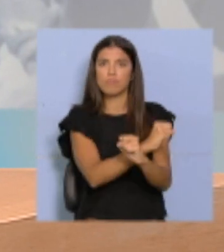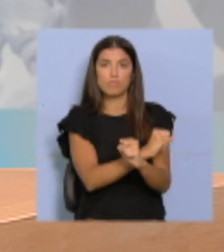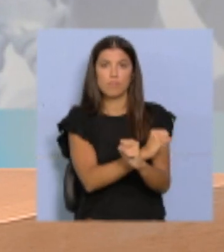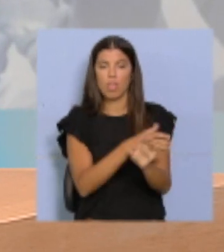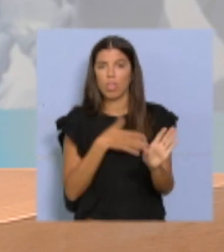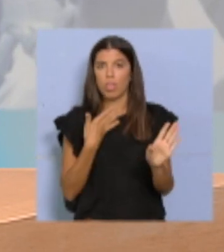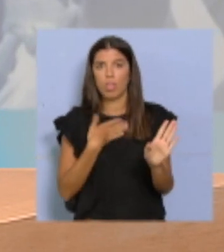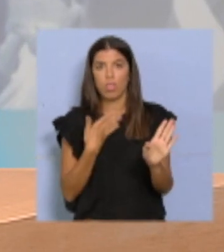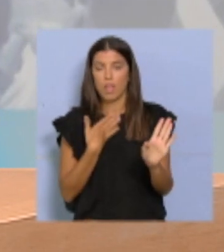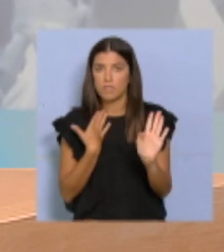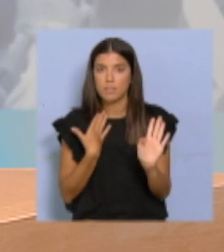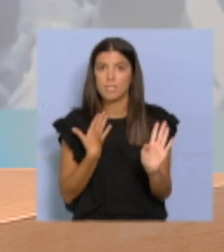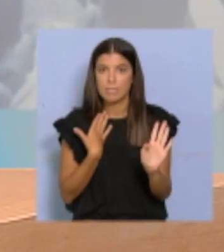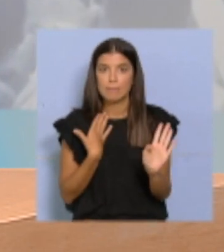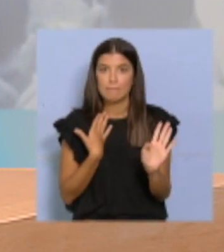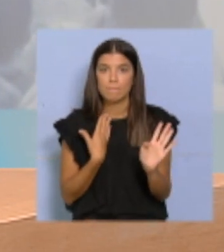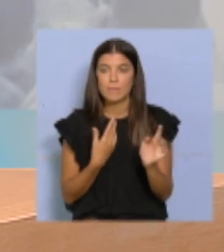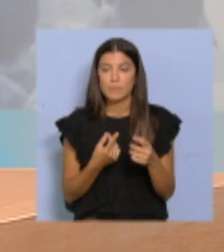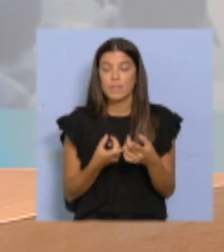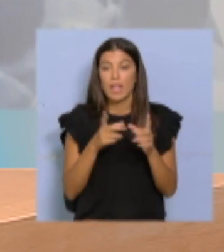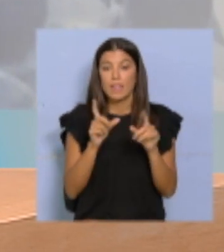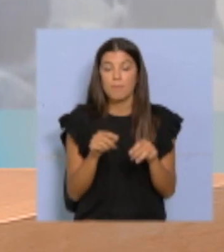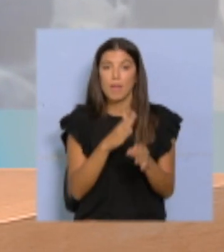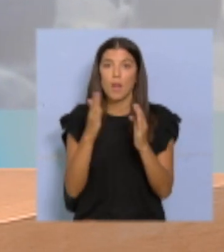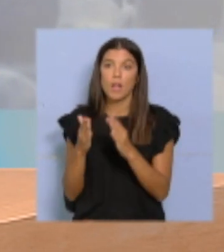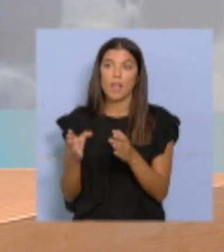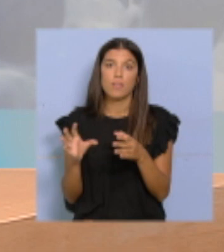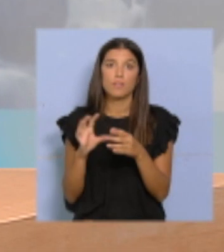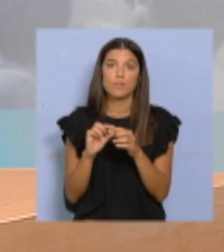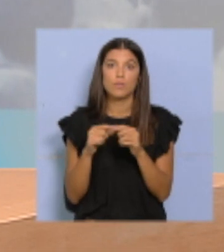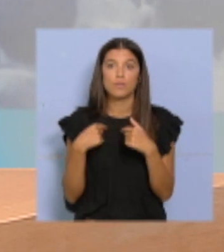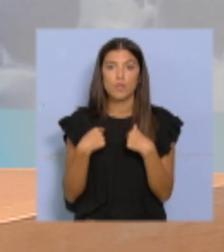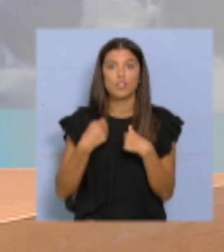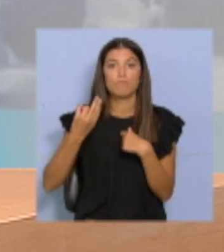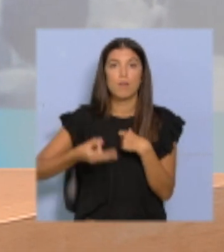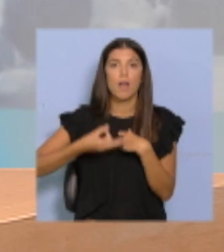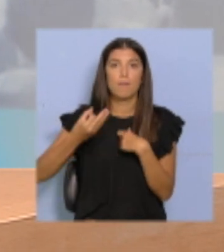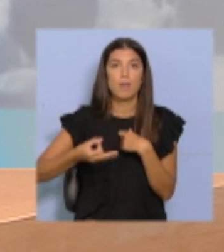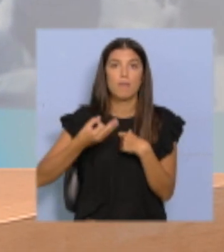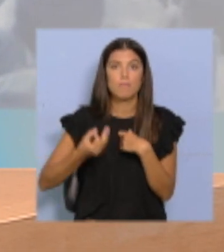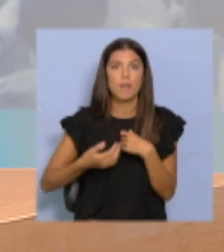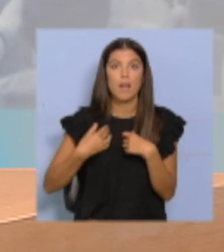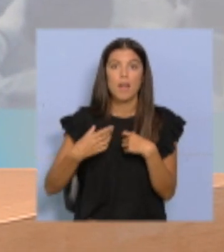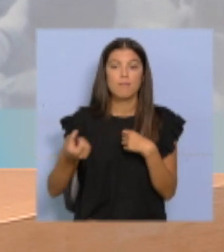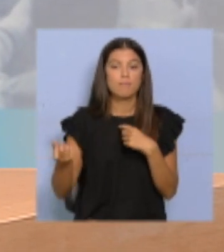da pandemia. Obviamente, associado a isso, o facto de nós constantemente estarmos a receber números,